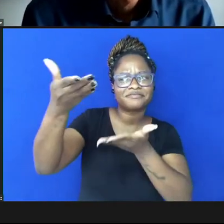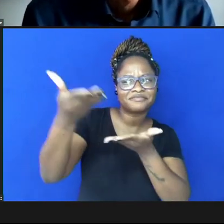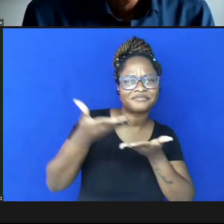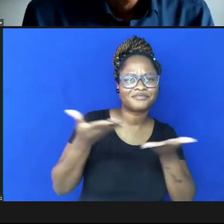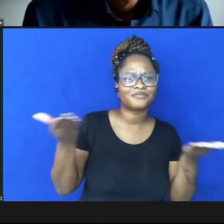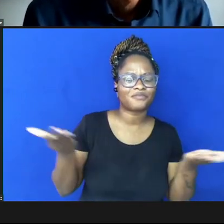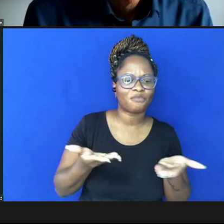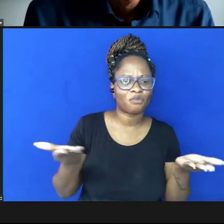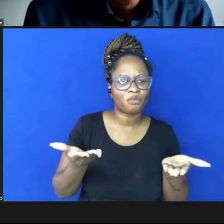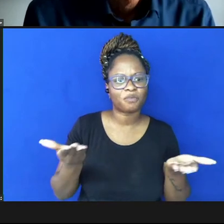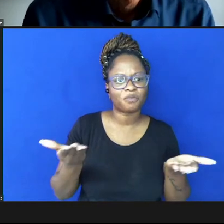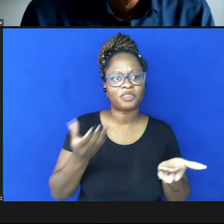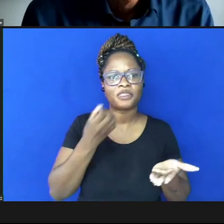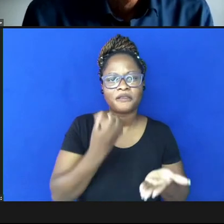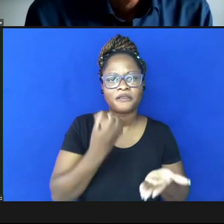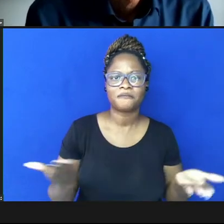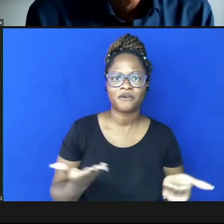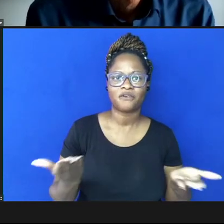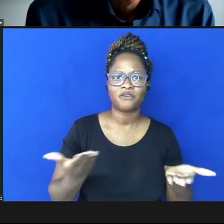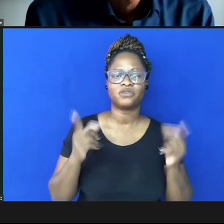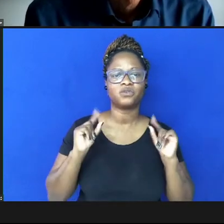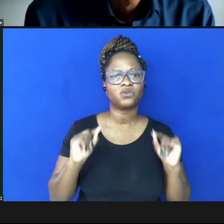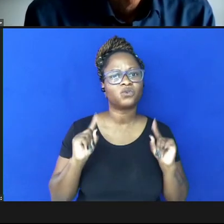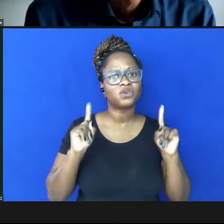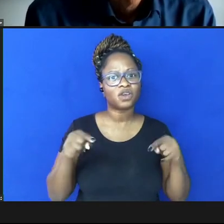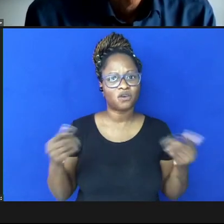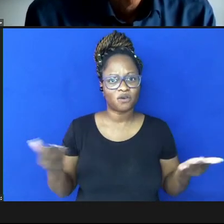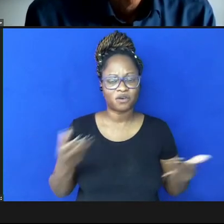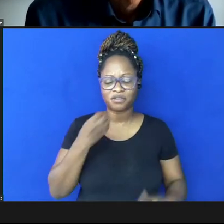A boa parte...